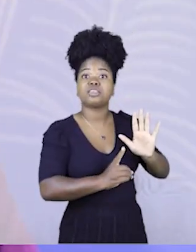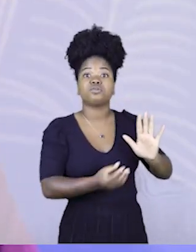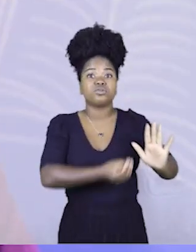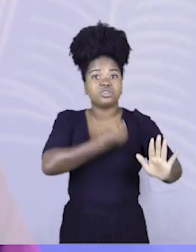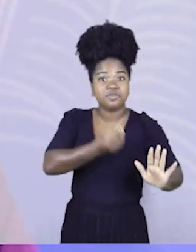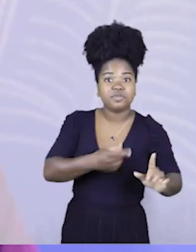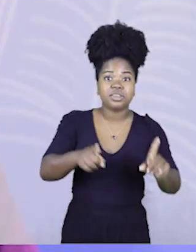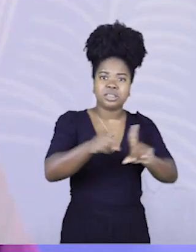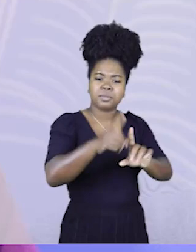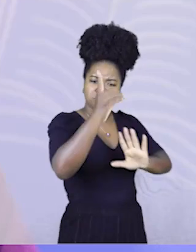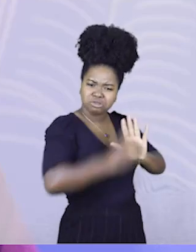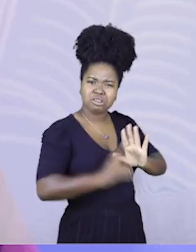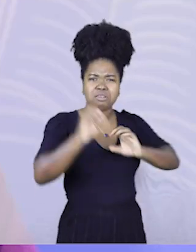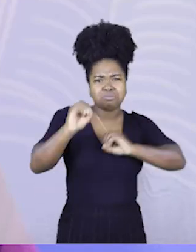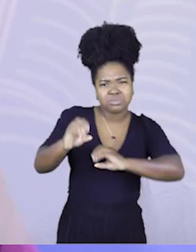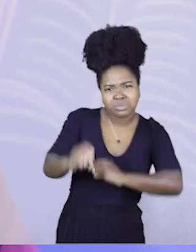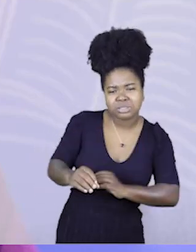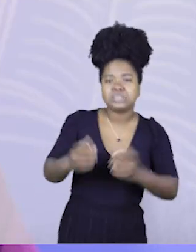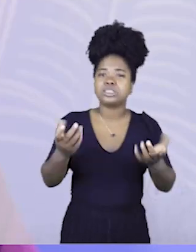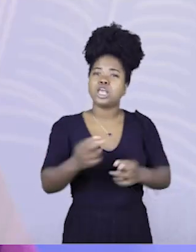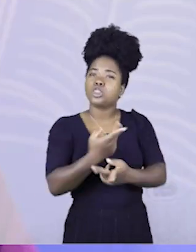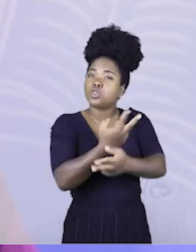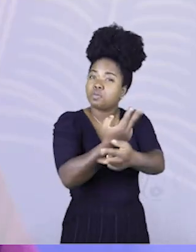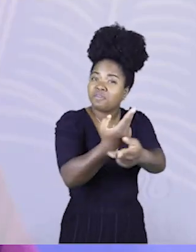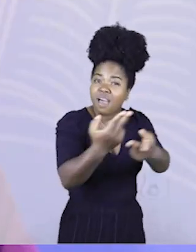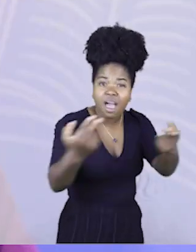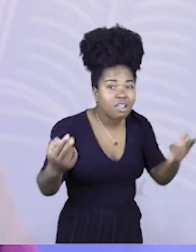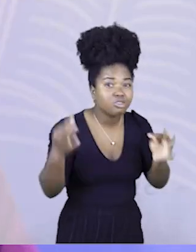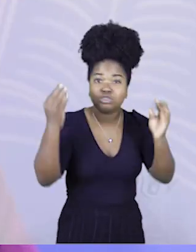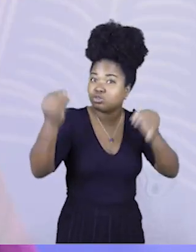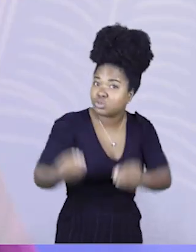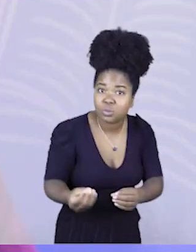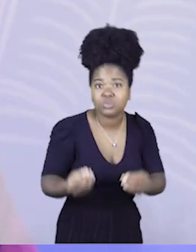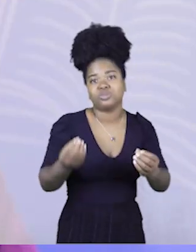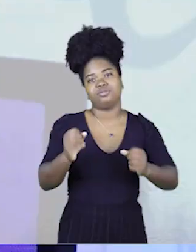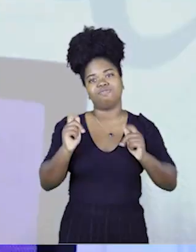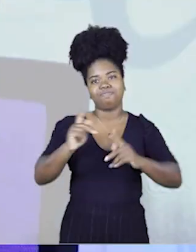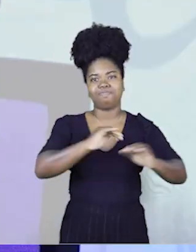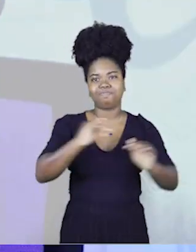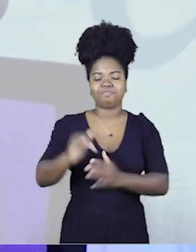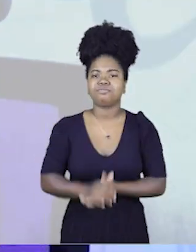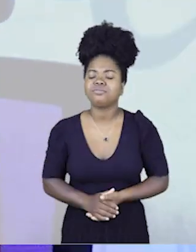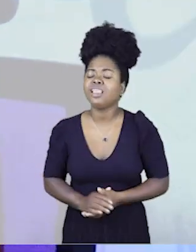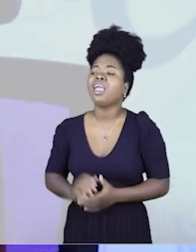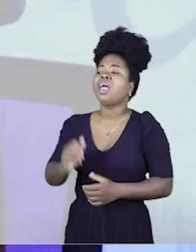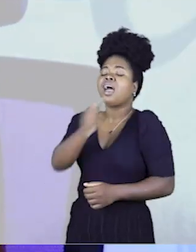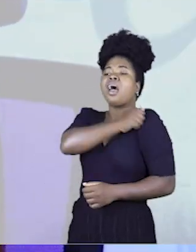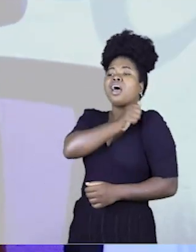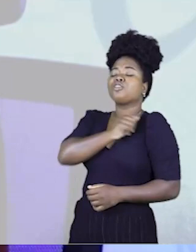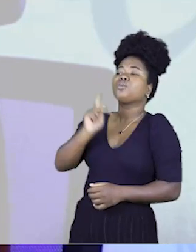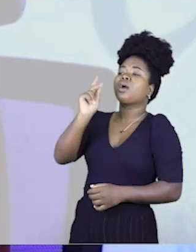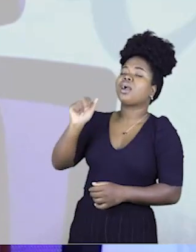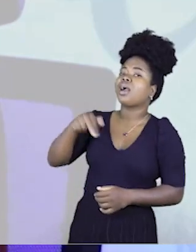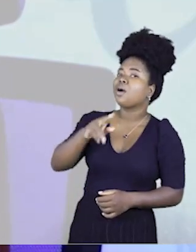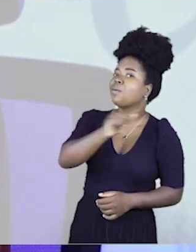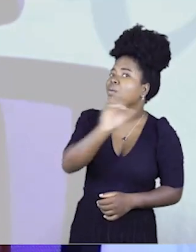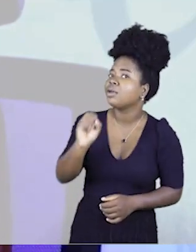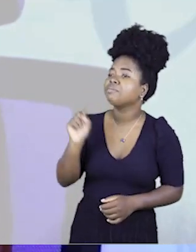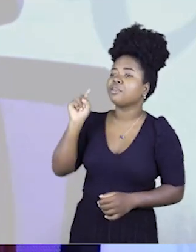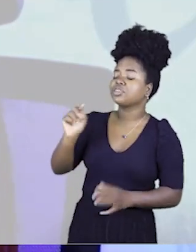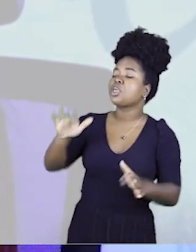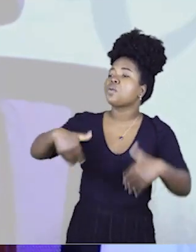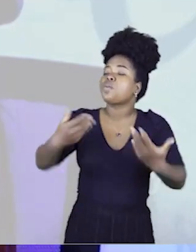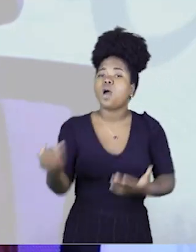Todos aqueles aspectos que são necessários para que tenhamos uma vida digna e de qualidade. Cauã, e para você, qual a importância,